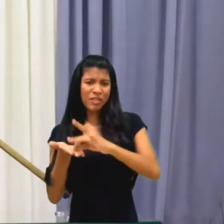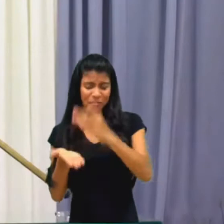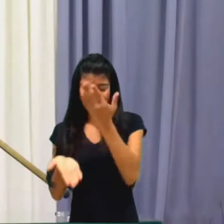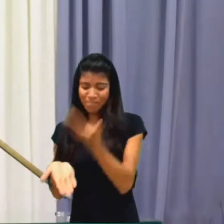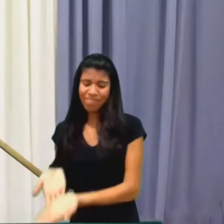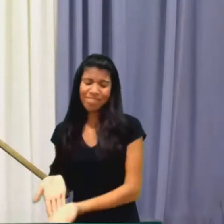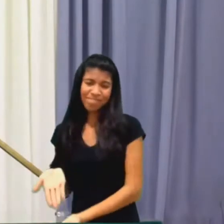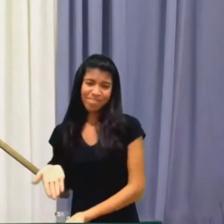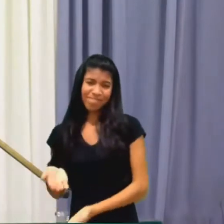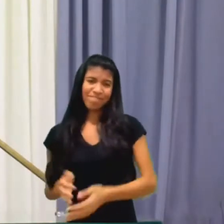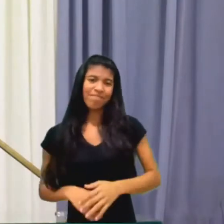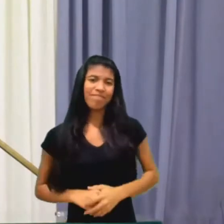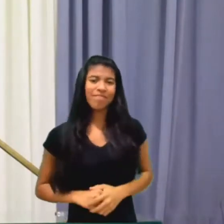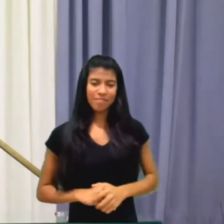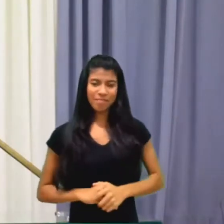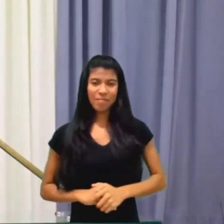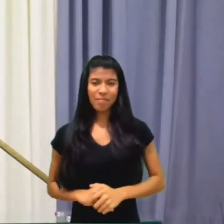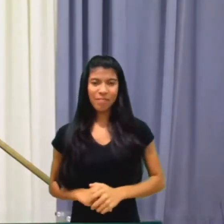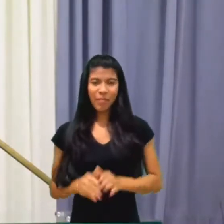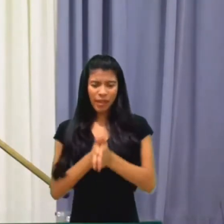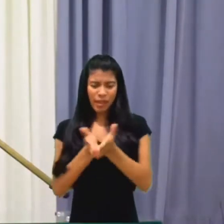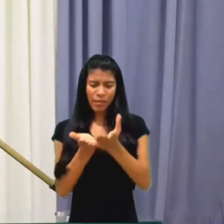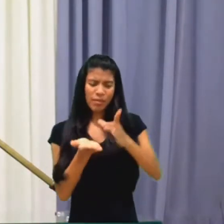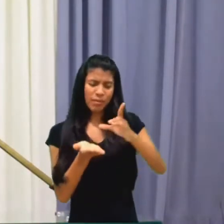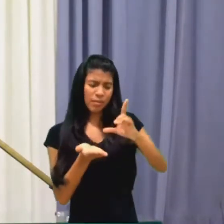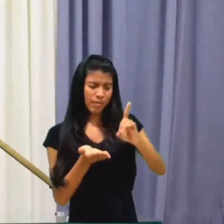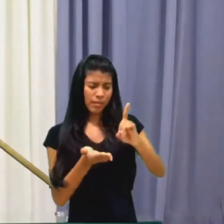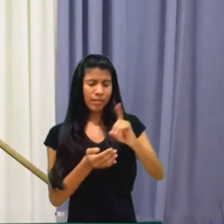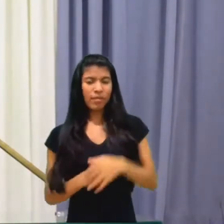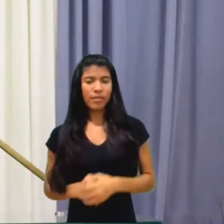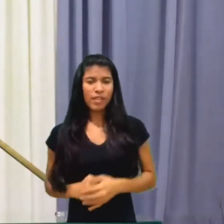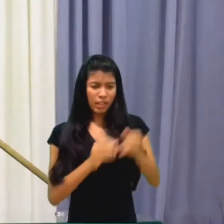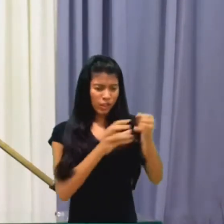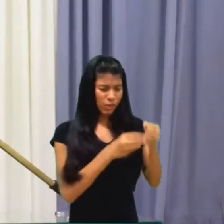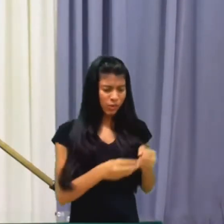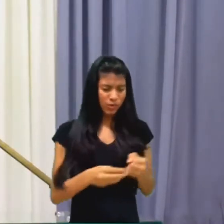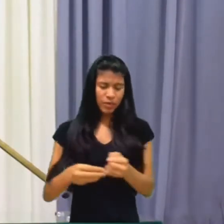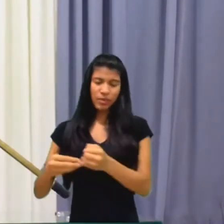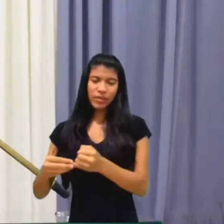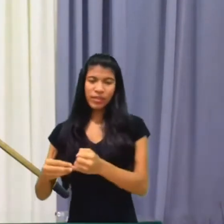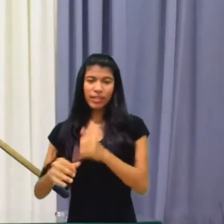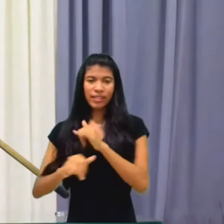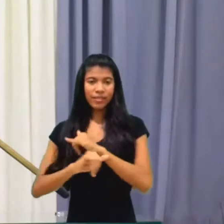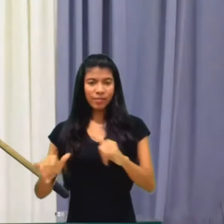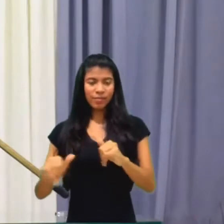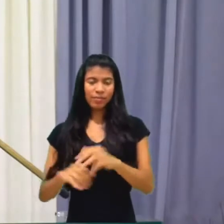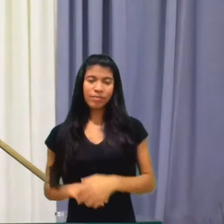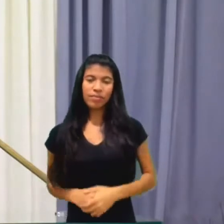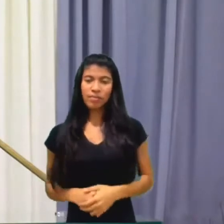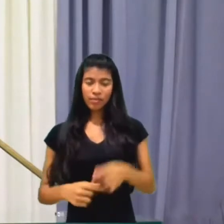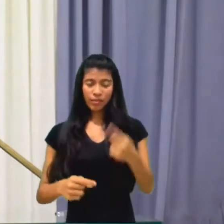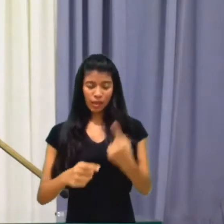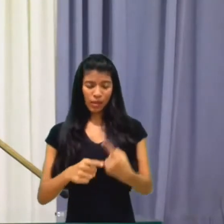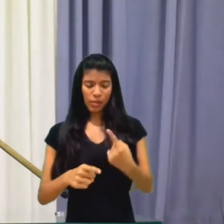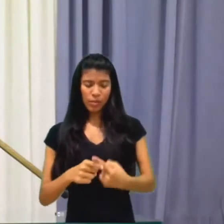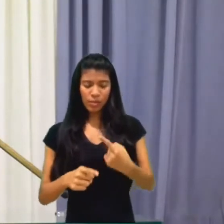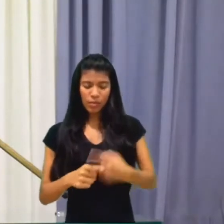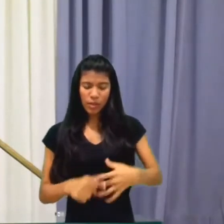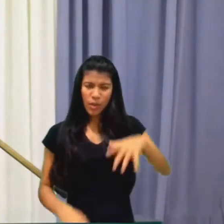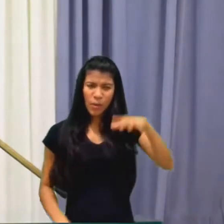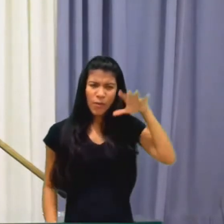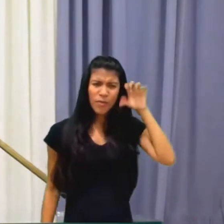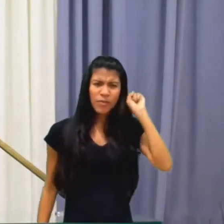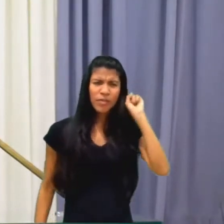capítulo 2, versos 10 e 11, o texto diz assim: porque temos ouvido que o Senhor secou as águas do